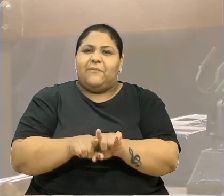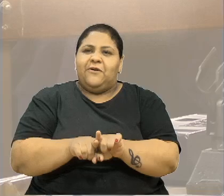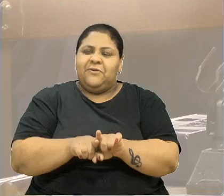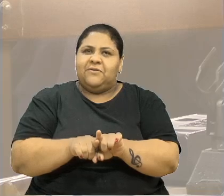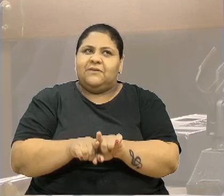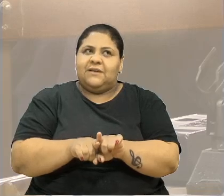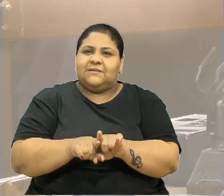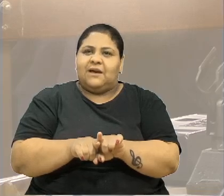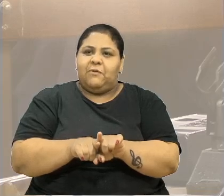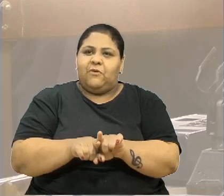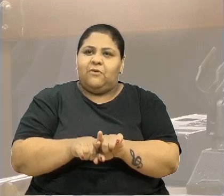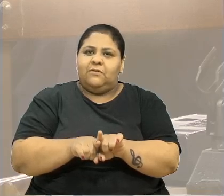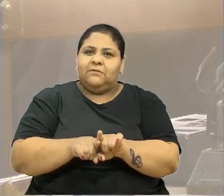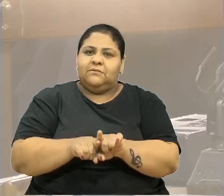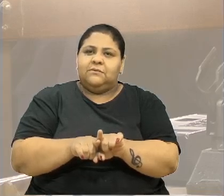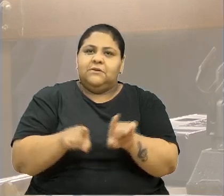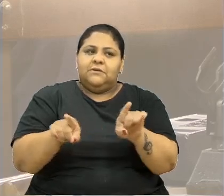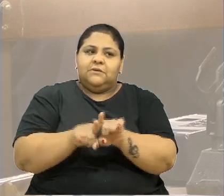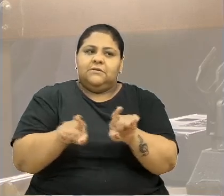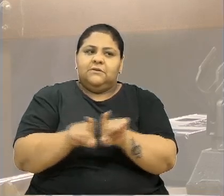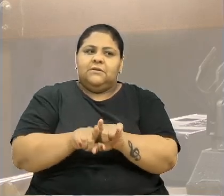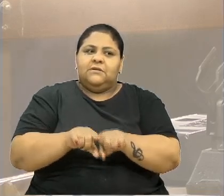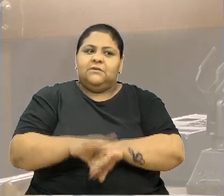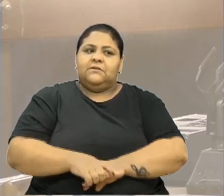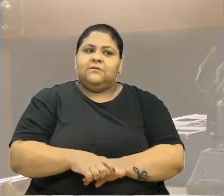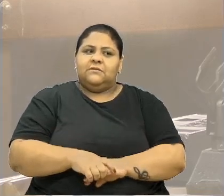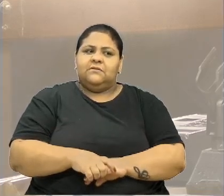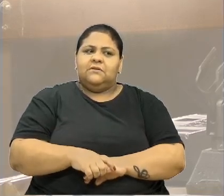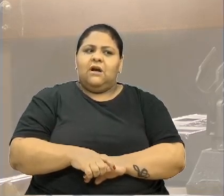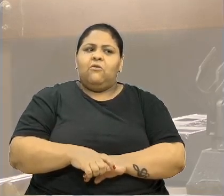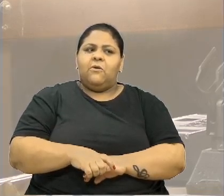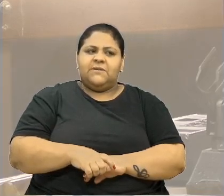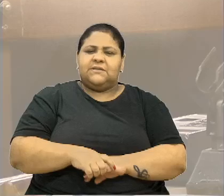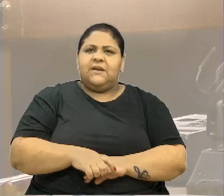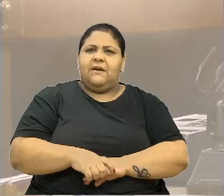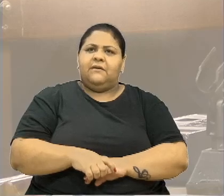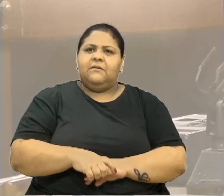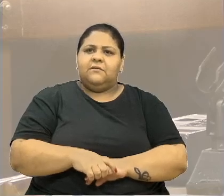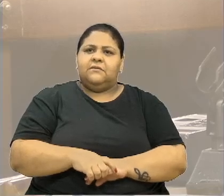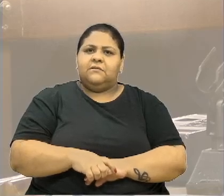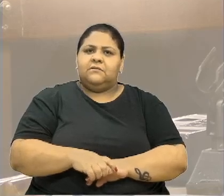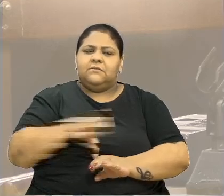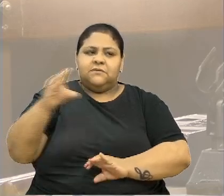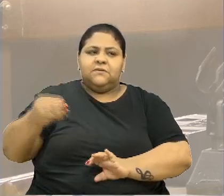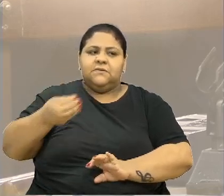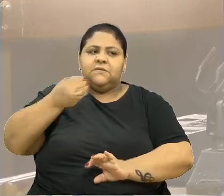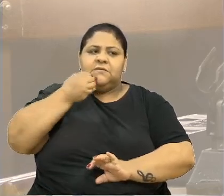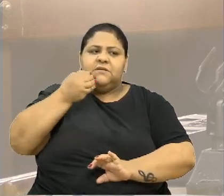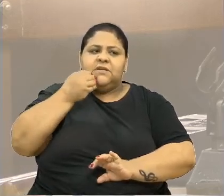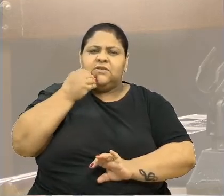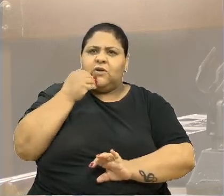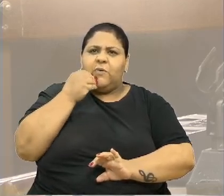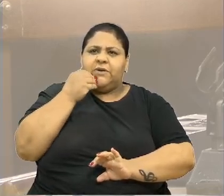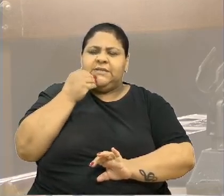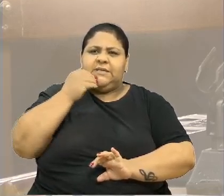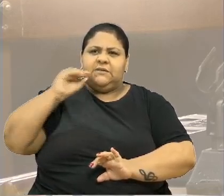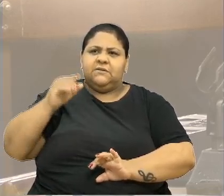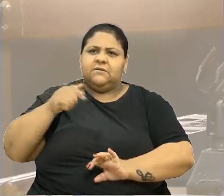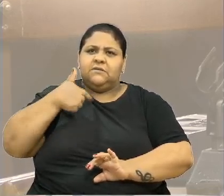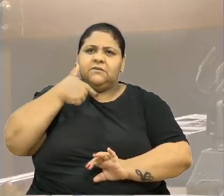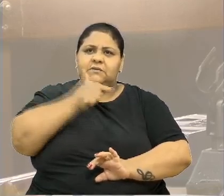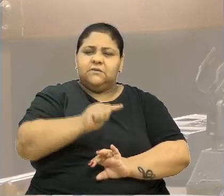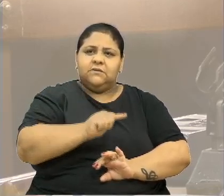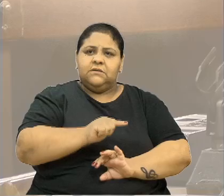importante que traz a oportunidade às nossas pessoas, à nossa comunidade. Oportunidade essa é conseguir uma